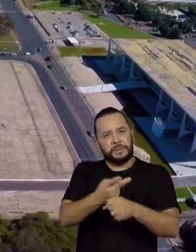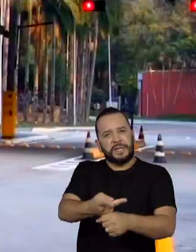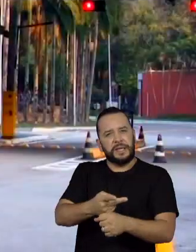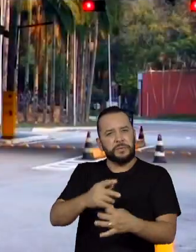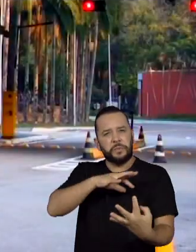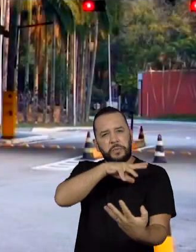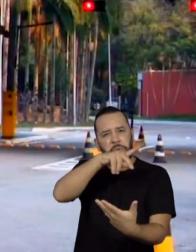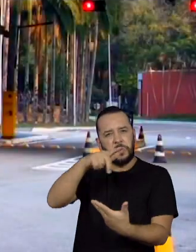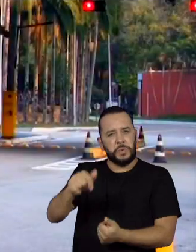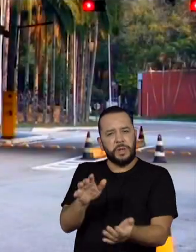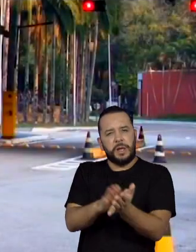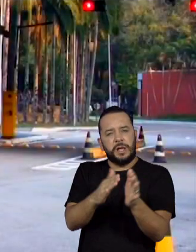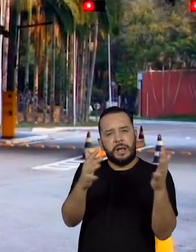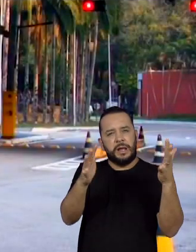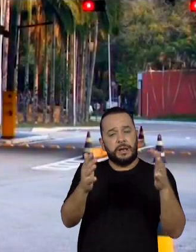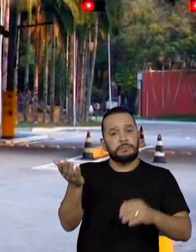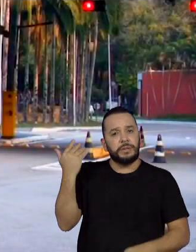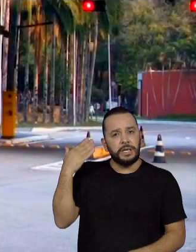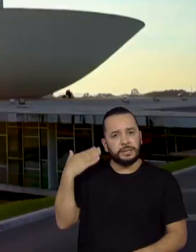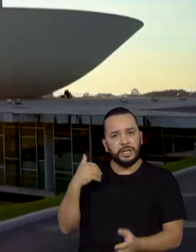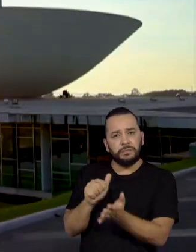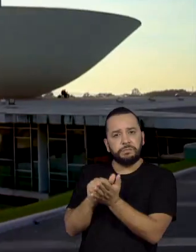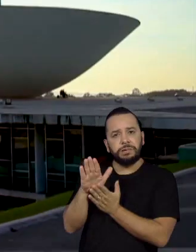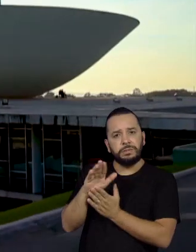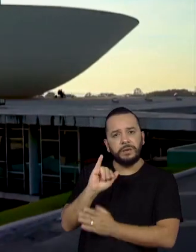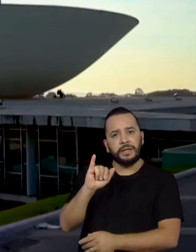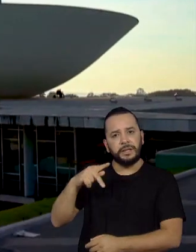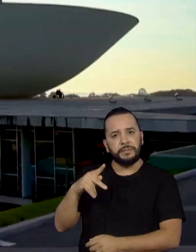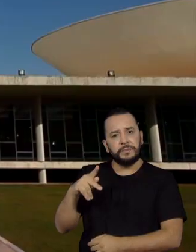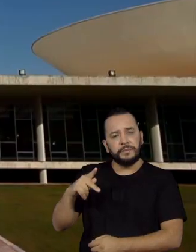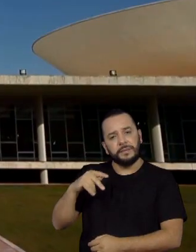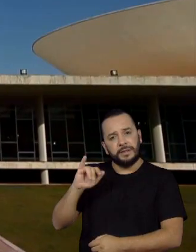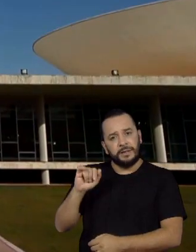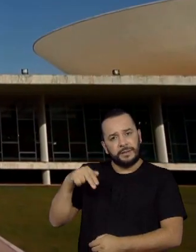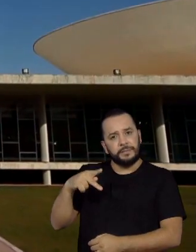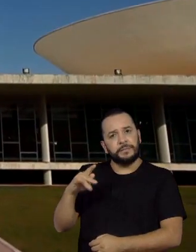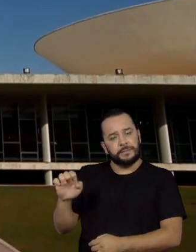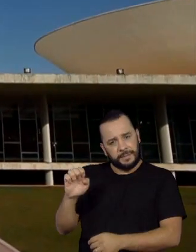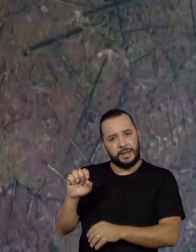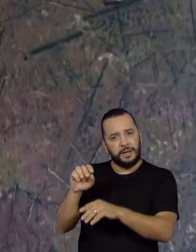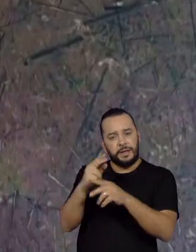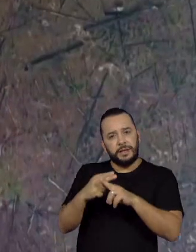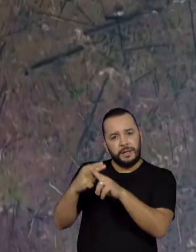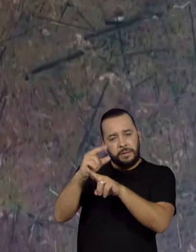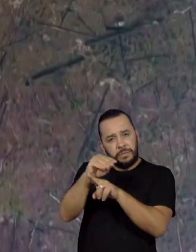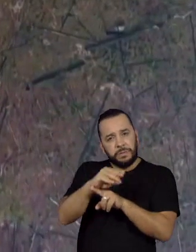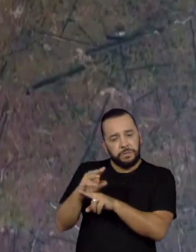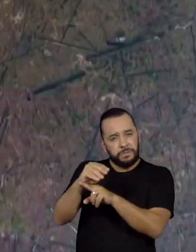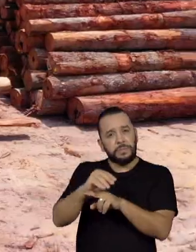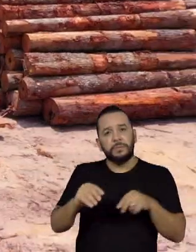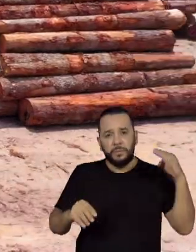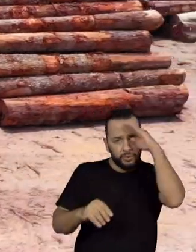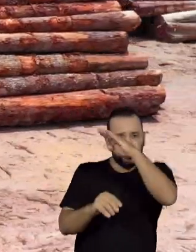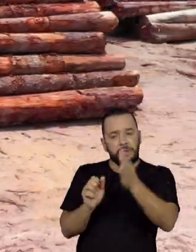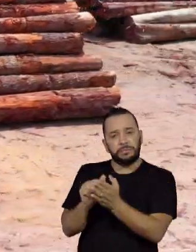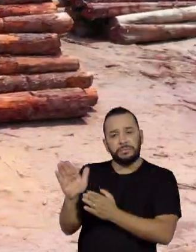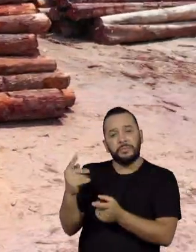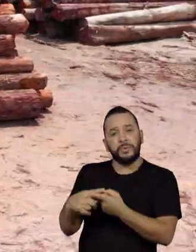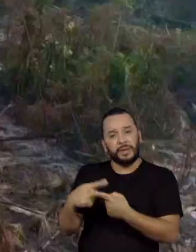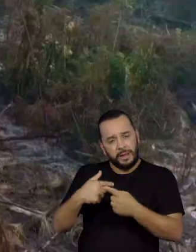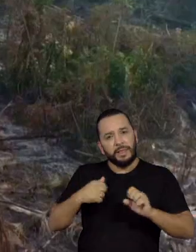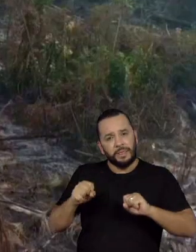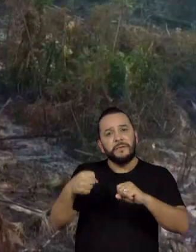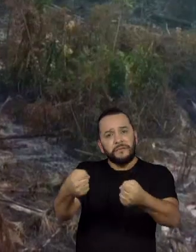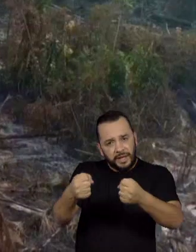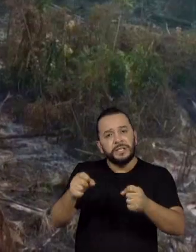internacionalmente foi demitido da direção do INPE em 2019 pelo governo Bolsonaro por defender dados de satélite